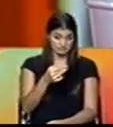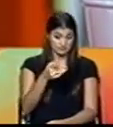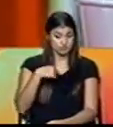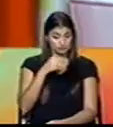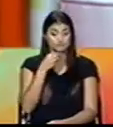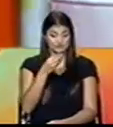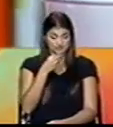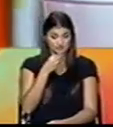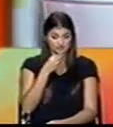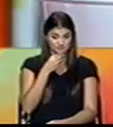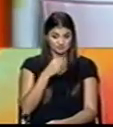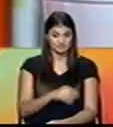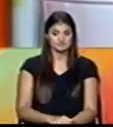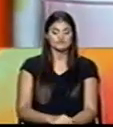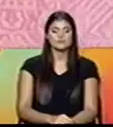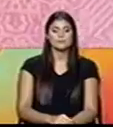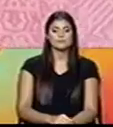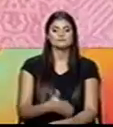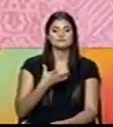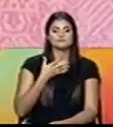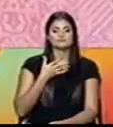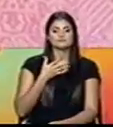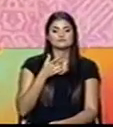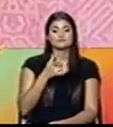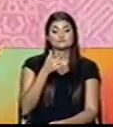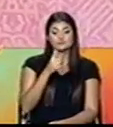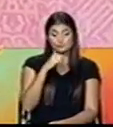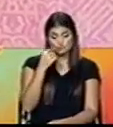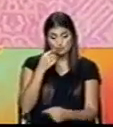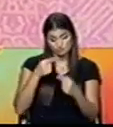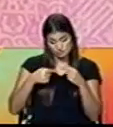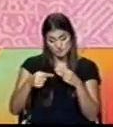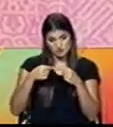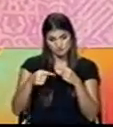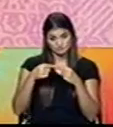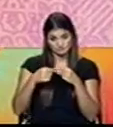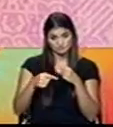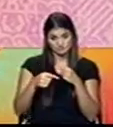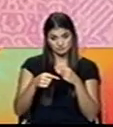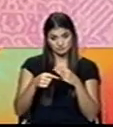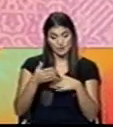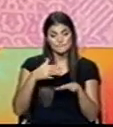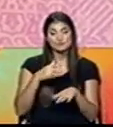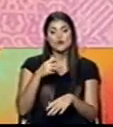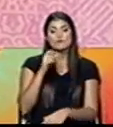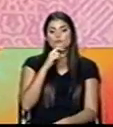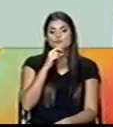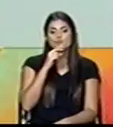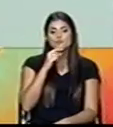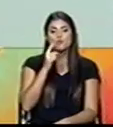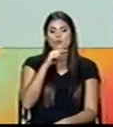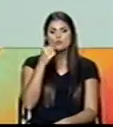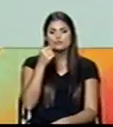Rita nos aponta. Doutora Rita recomenda. Bolo por semana. Bolo por semana, não sabe o bem que lhe fazia. Mas podemos comer o bolo inteiro por semana?